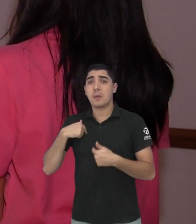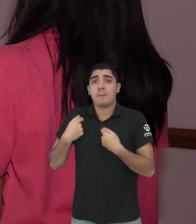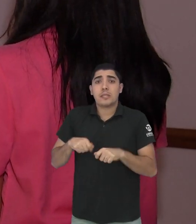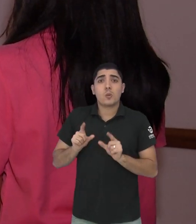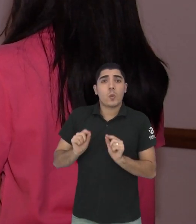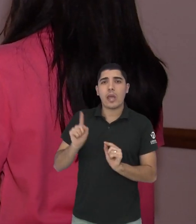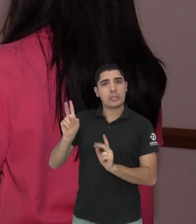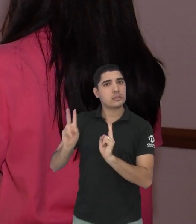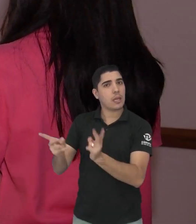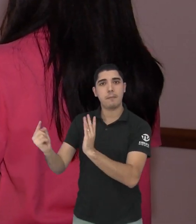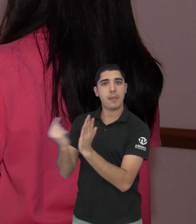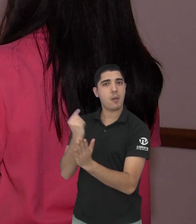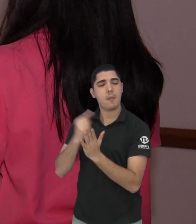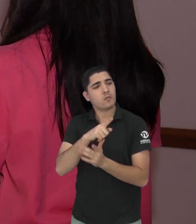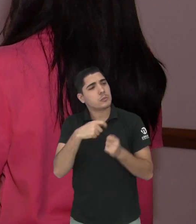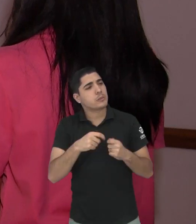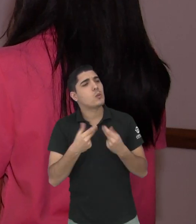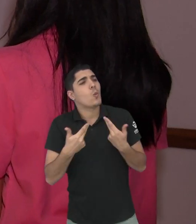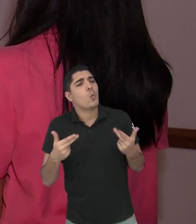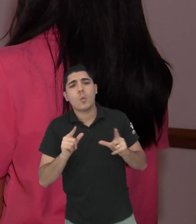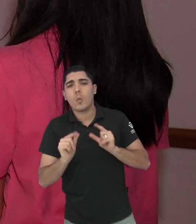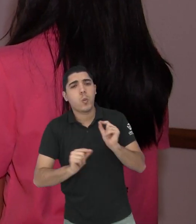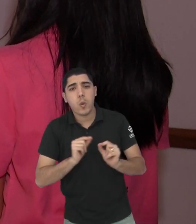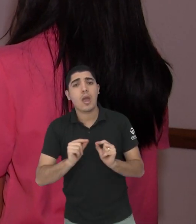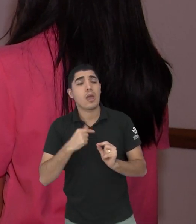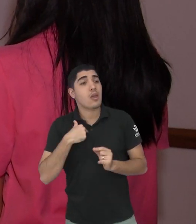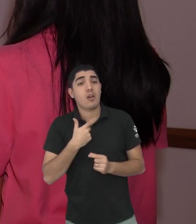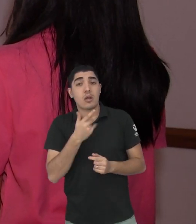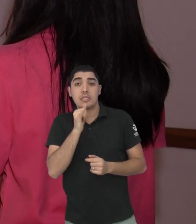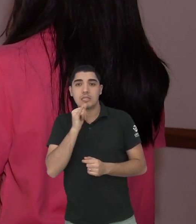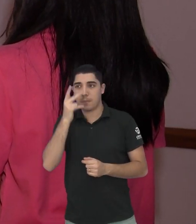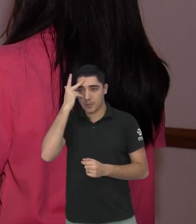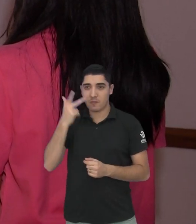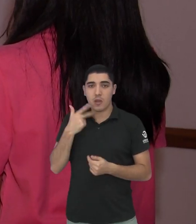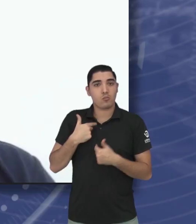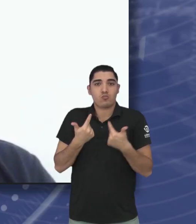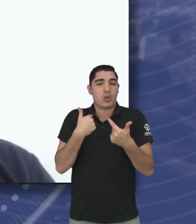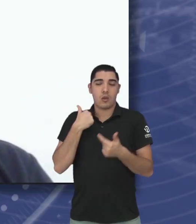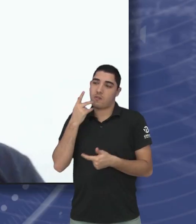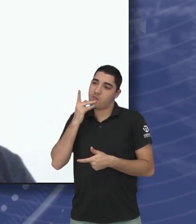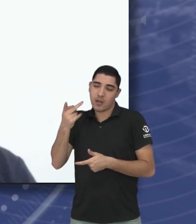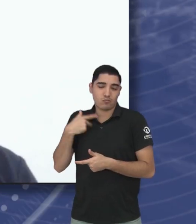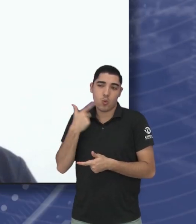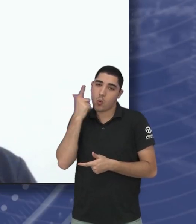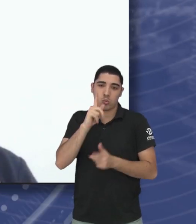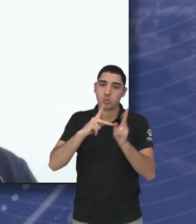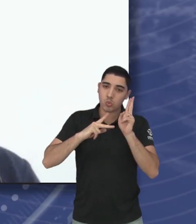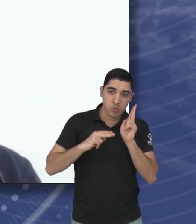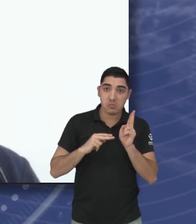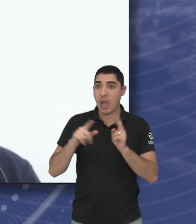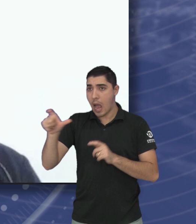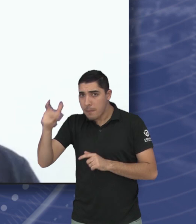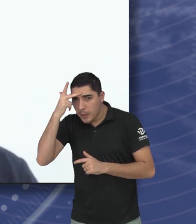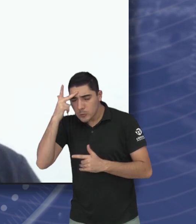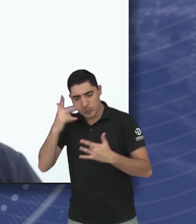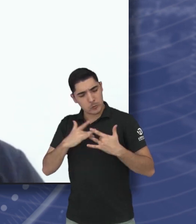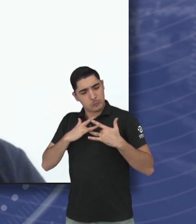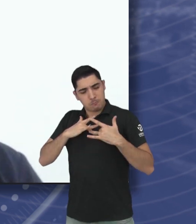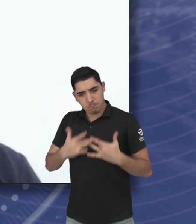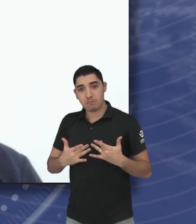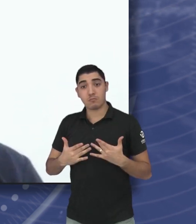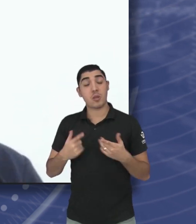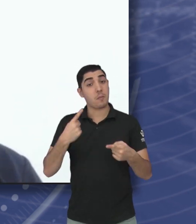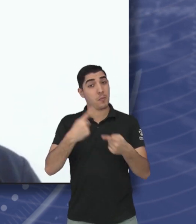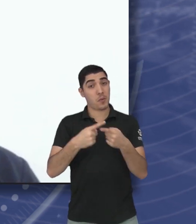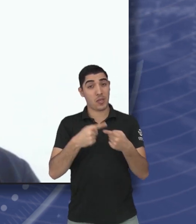mais precisando. Estou precisando hoje de um colchão, não tenho onde dormir. E as pessoas se prontificar,